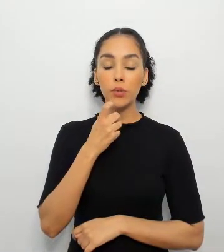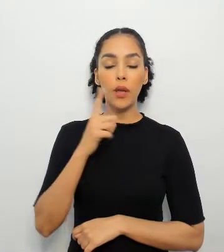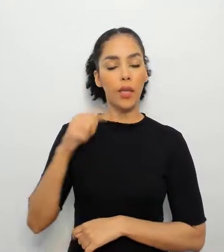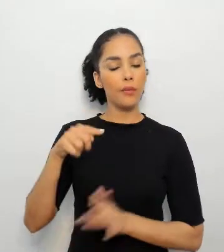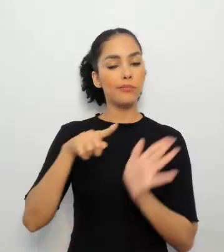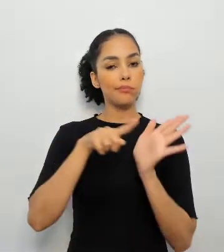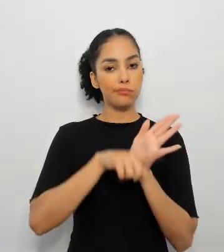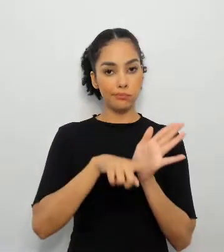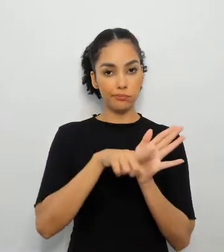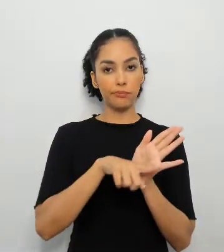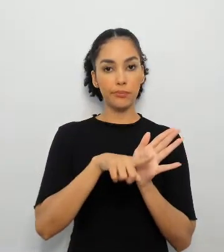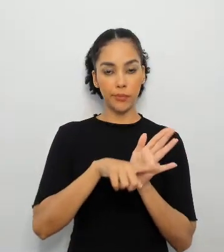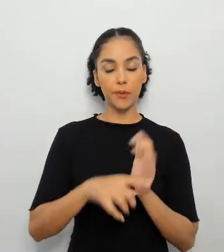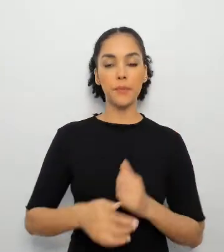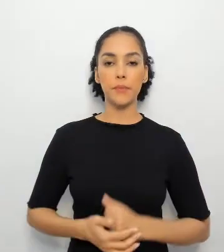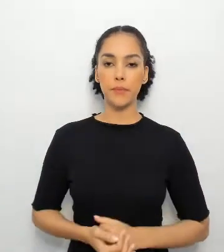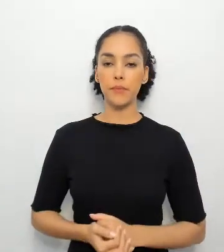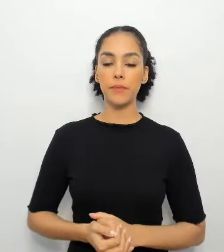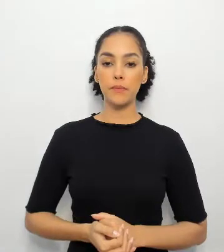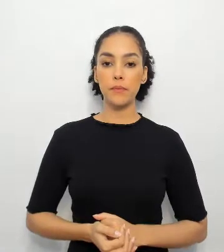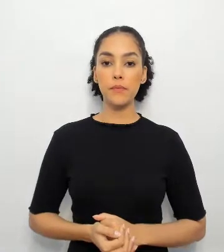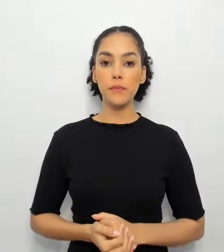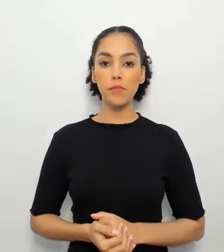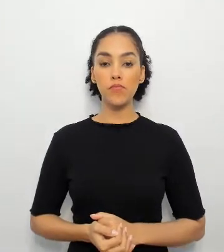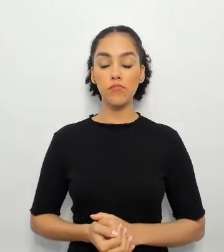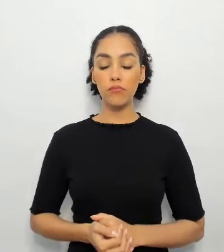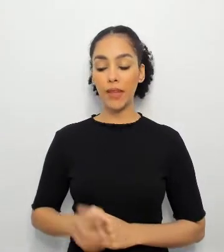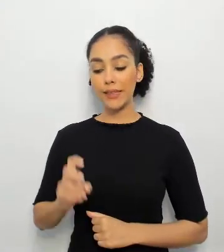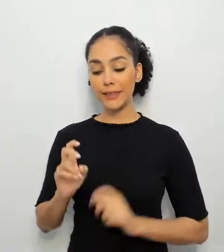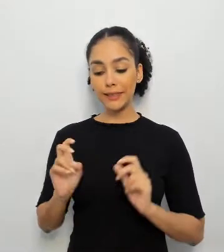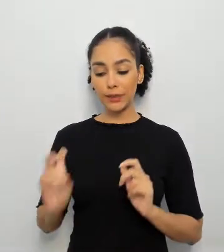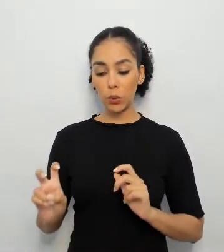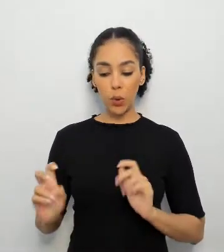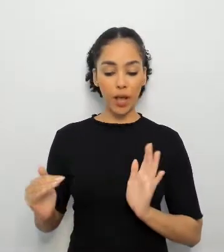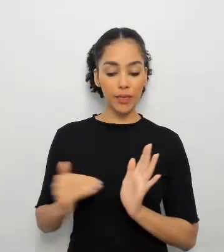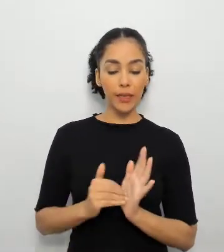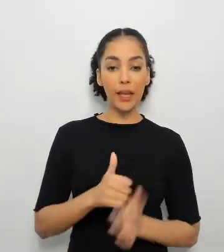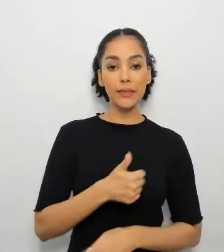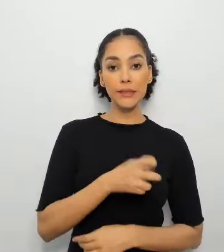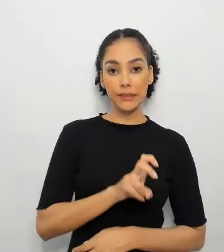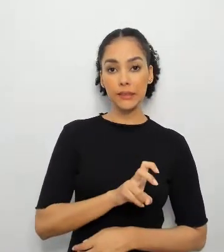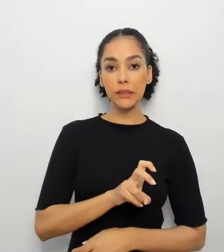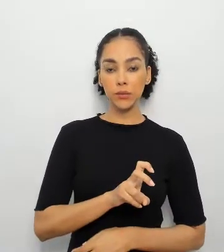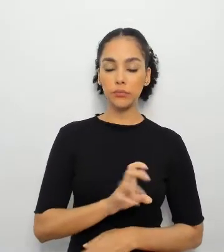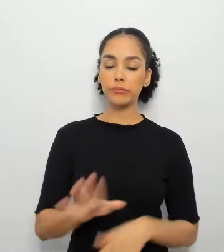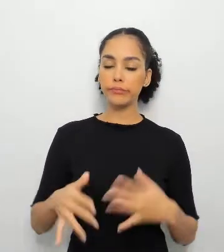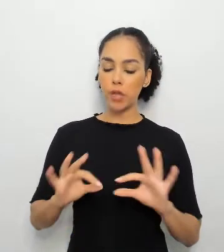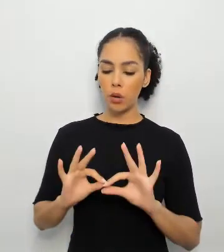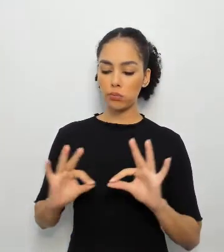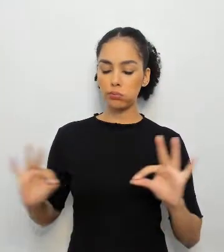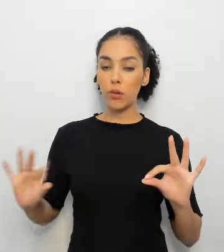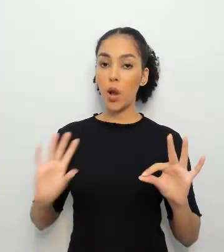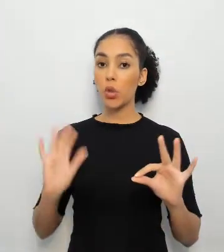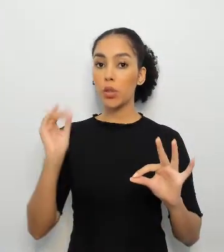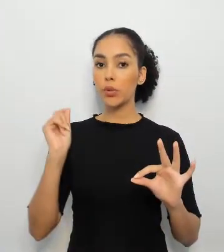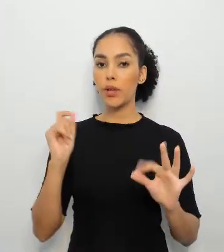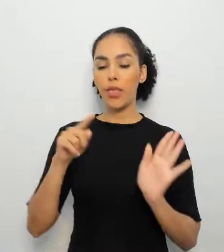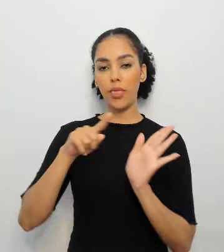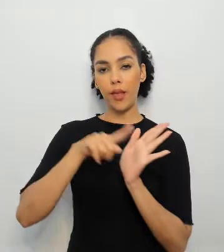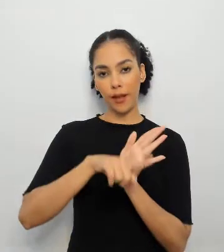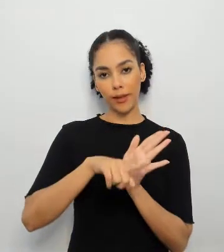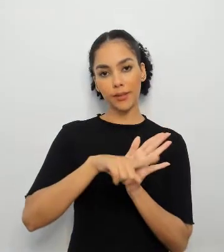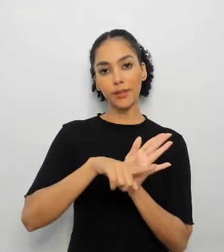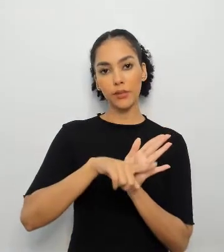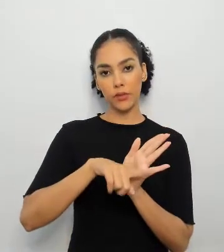vermelha, está no intervalo de 5 até 15. Ou seja, a função é decrescente, é negativa,